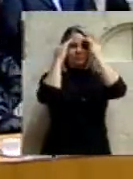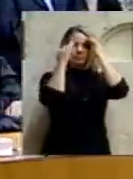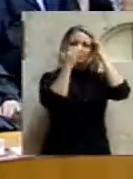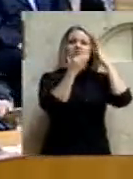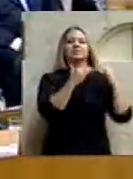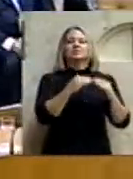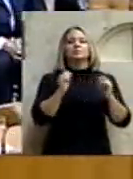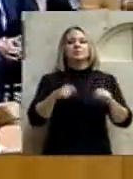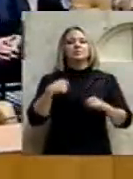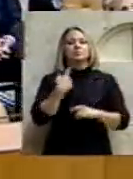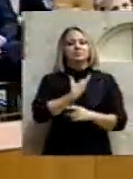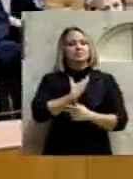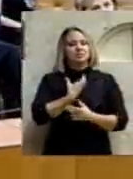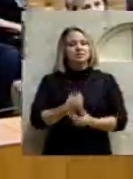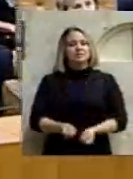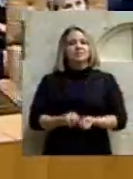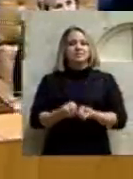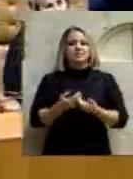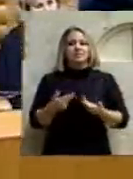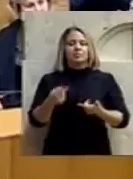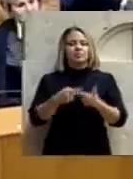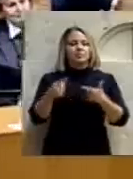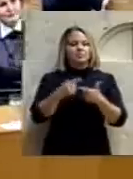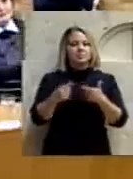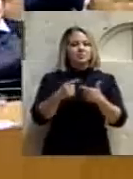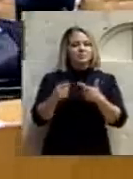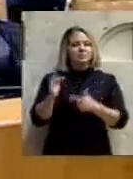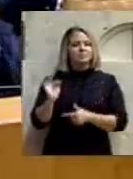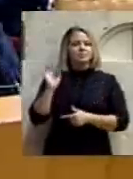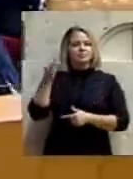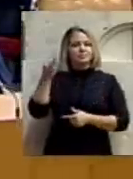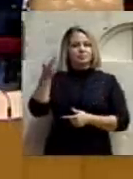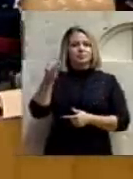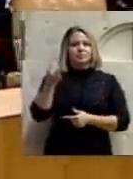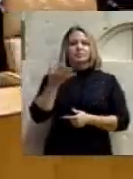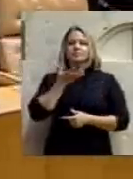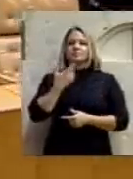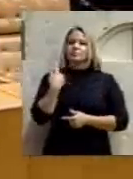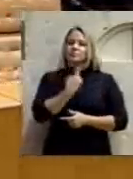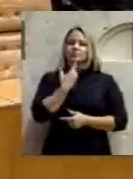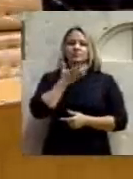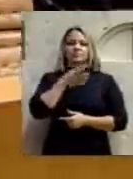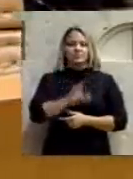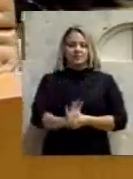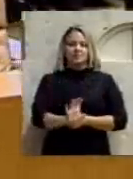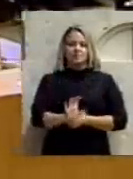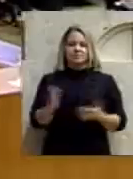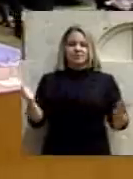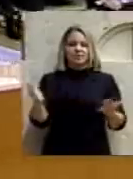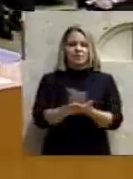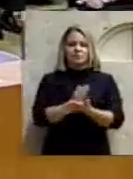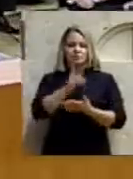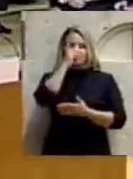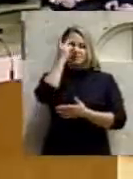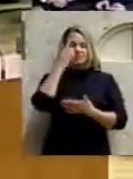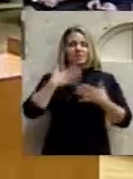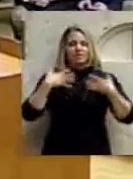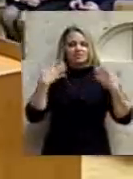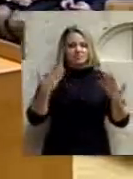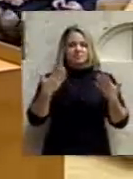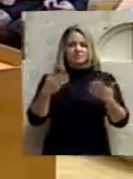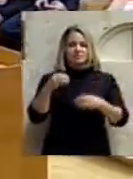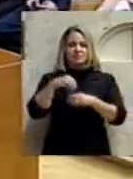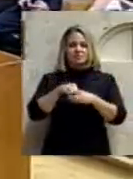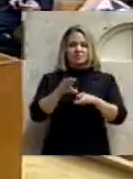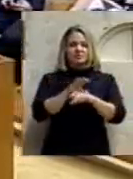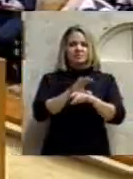a antecipar possíveis consequências indesejáveis, como alerta Cass Sunstein em sua notável obra A